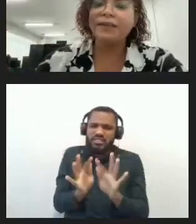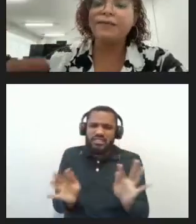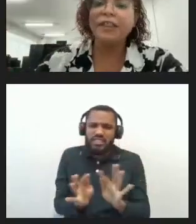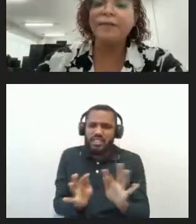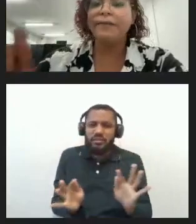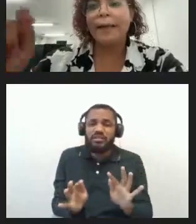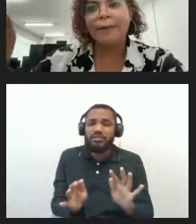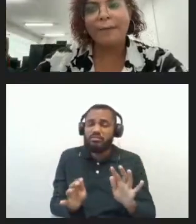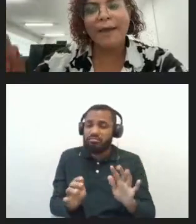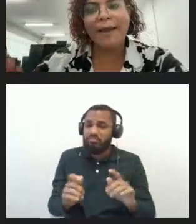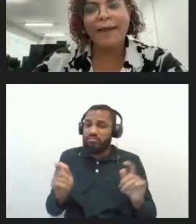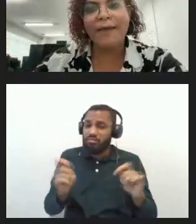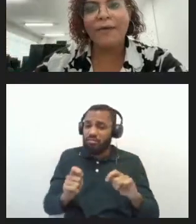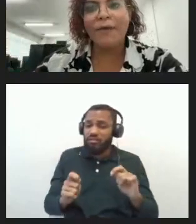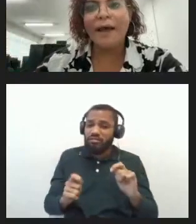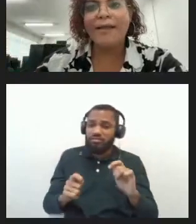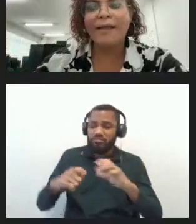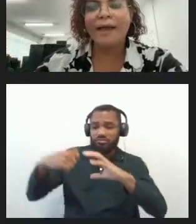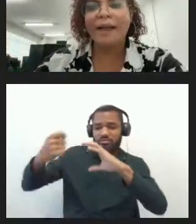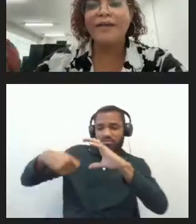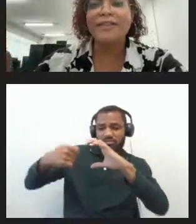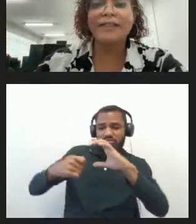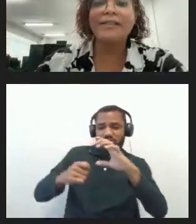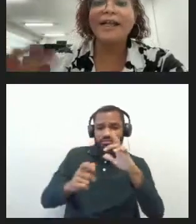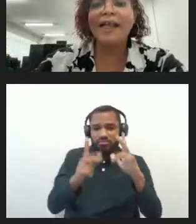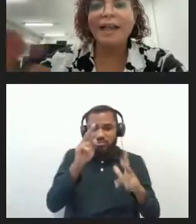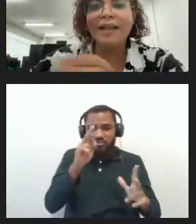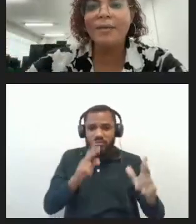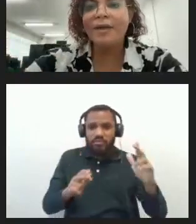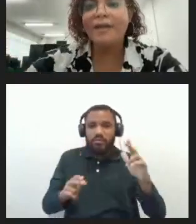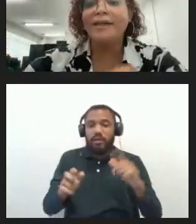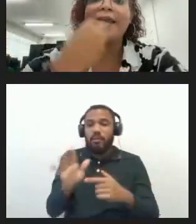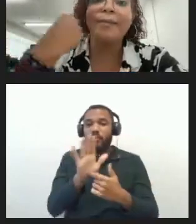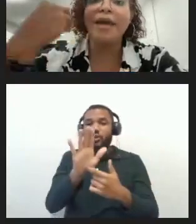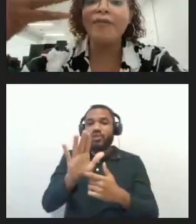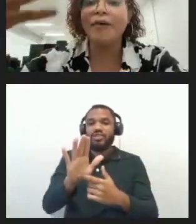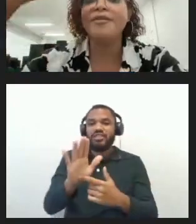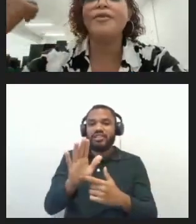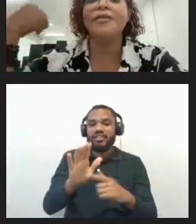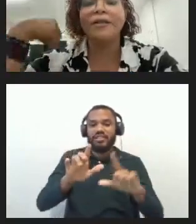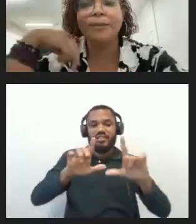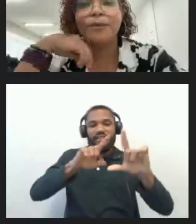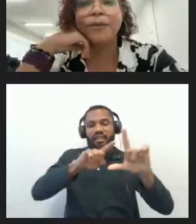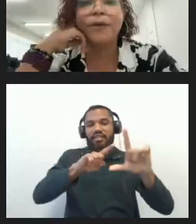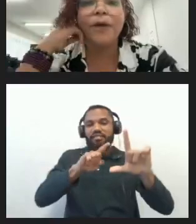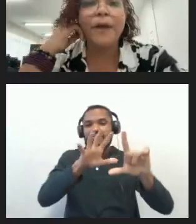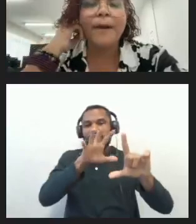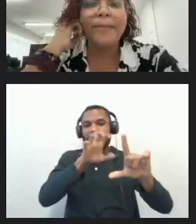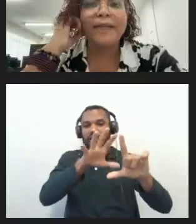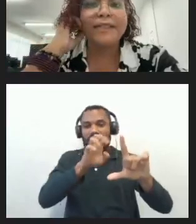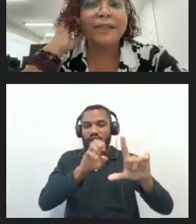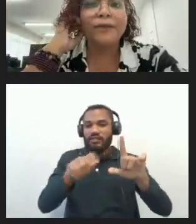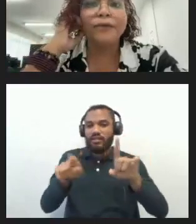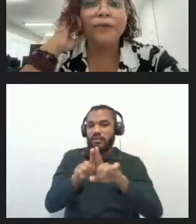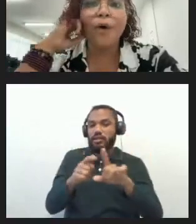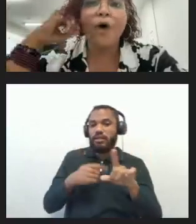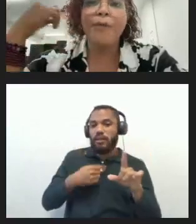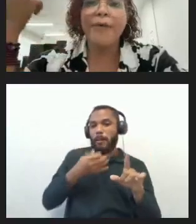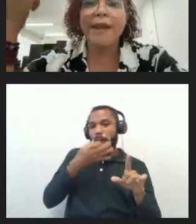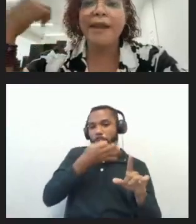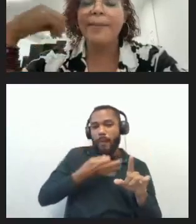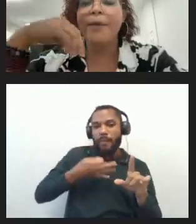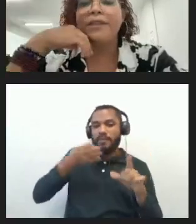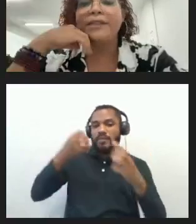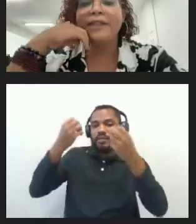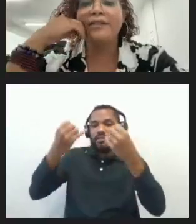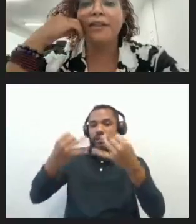chegar lá, fazer um vídeo com a gravação da tela e a minha voz mostrando para esse aluno